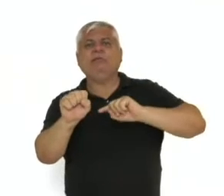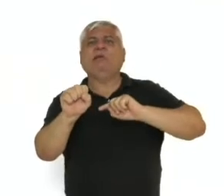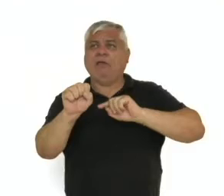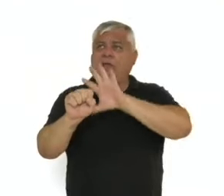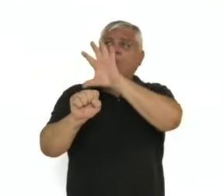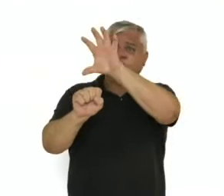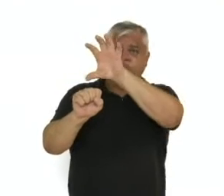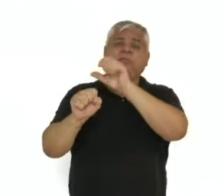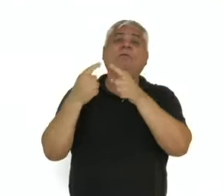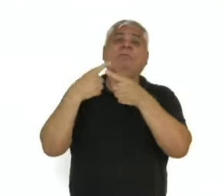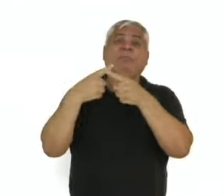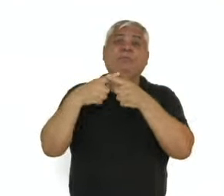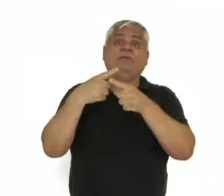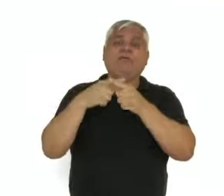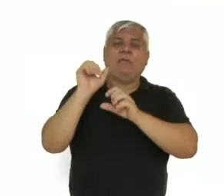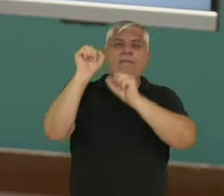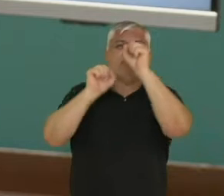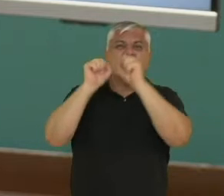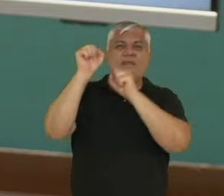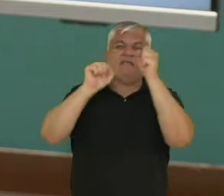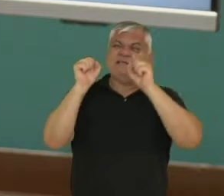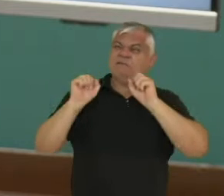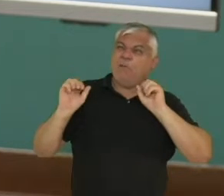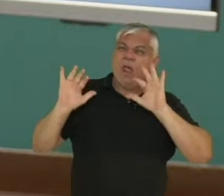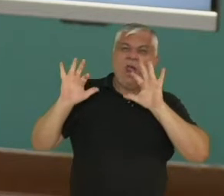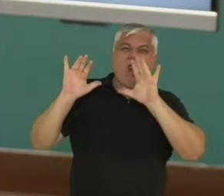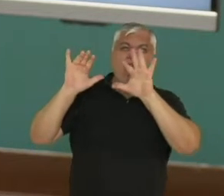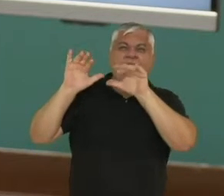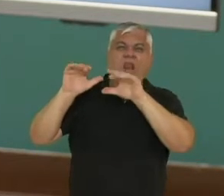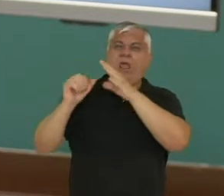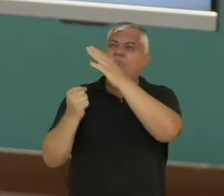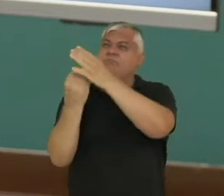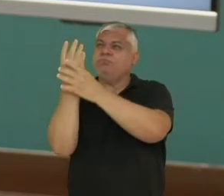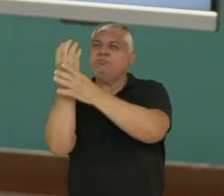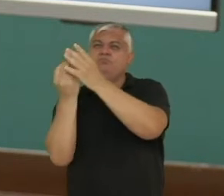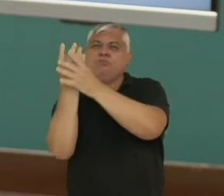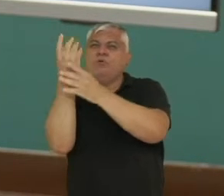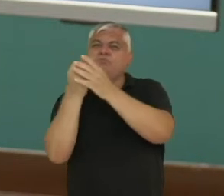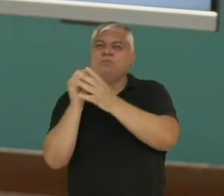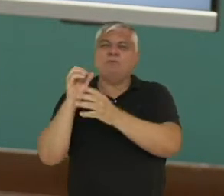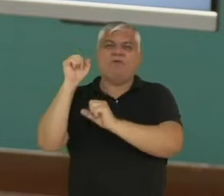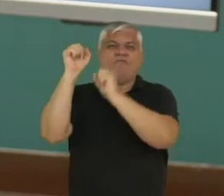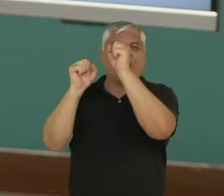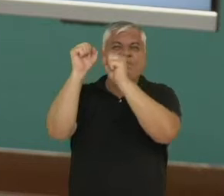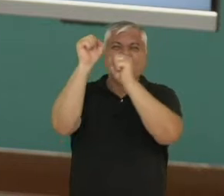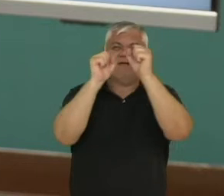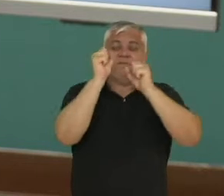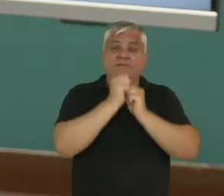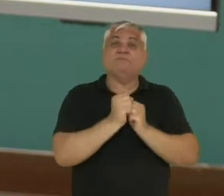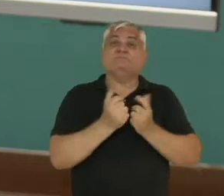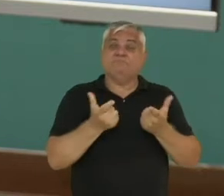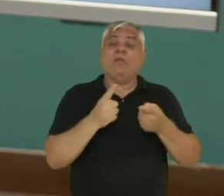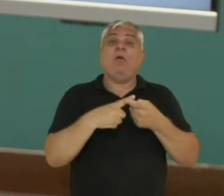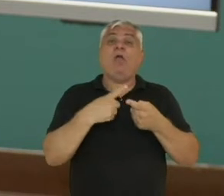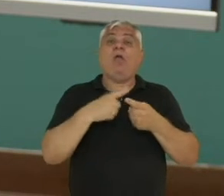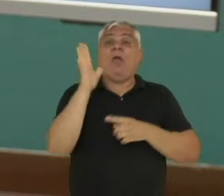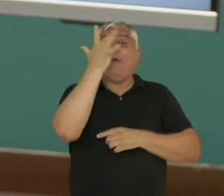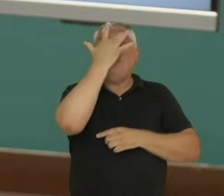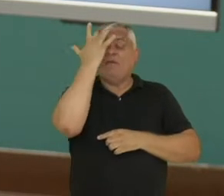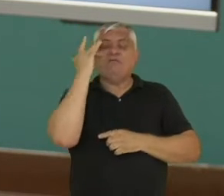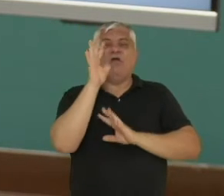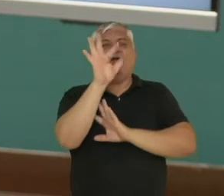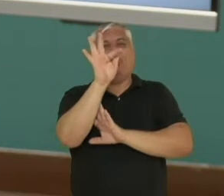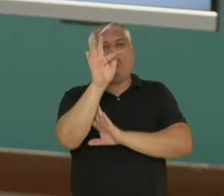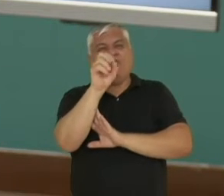de atração de empresas para essa região que tem mais gente morando. Então, atraindo então as empresas como a